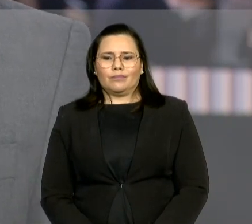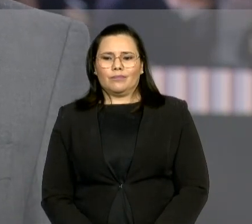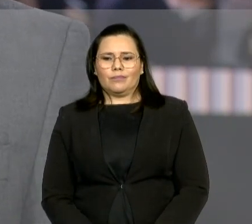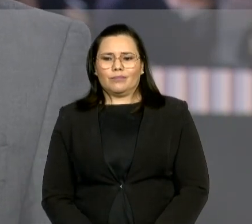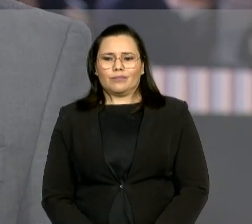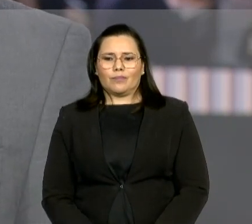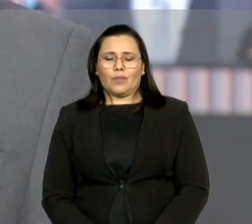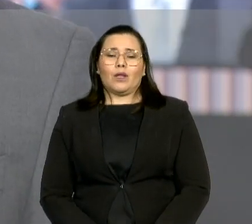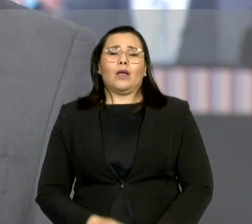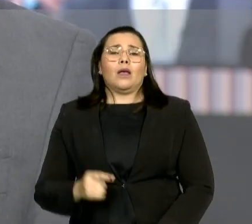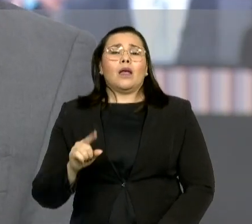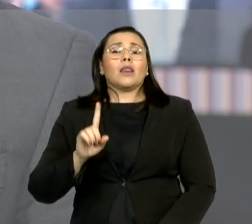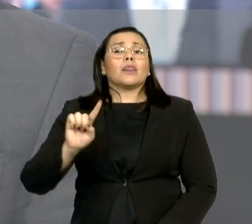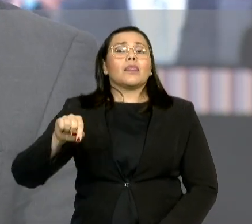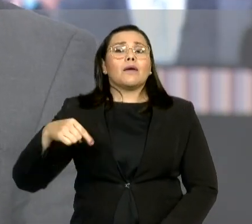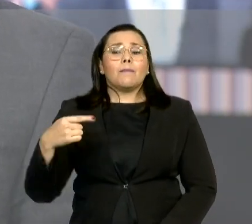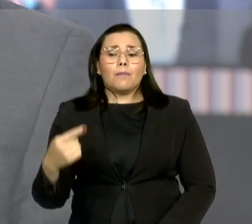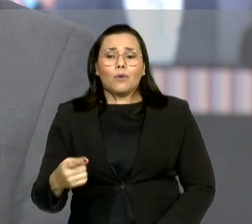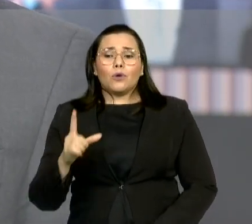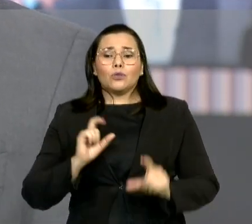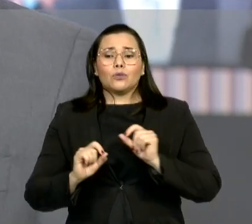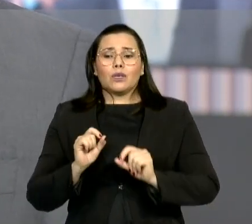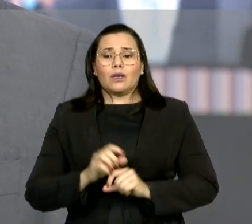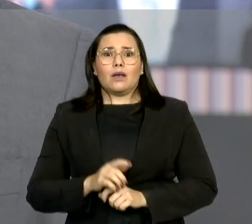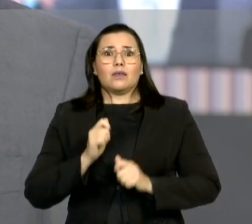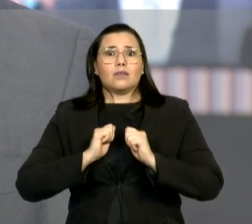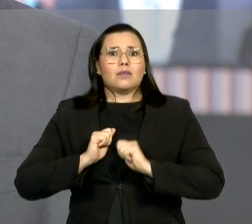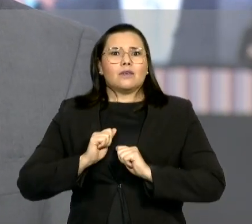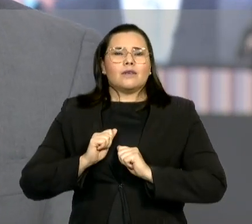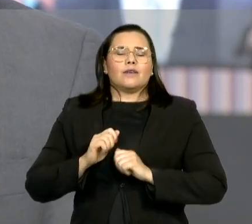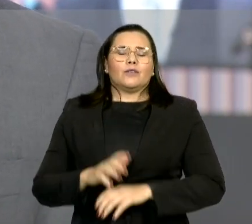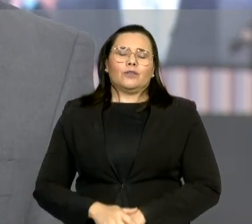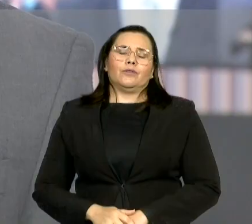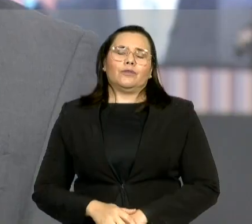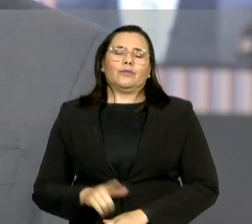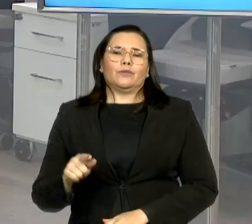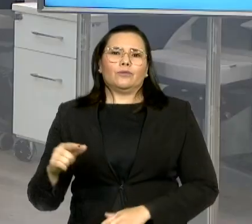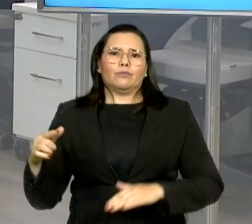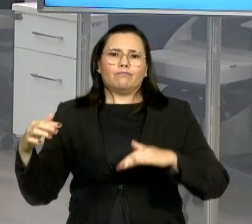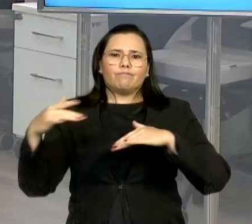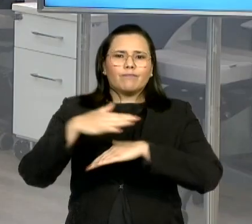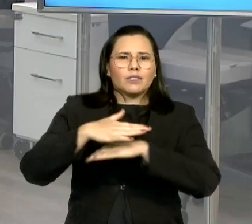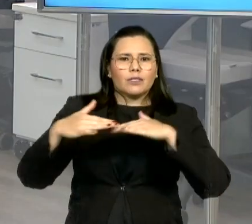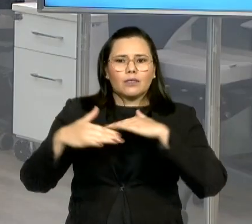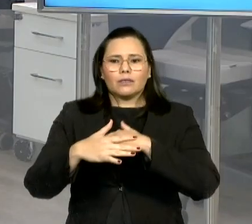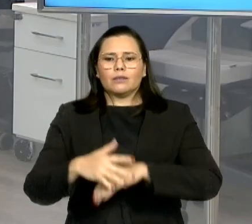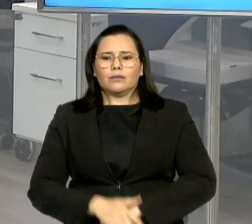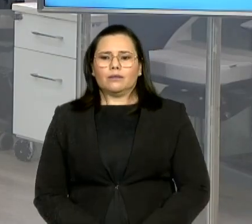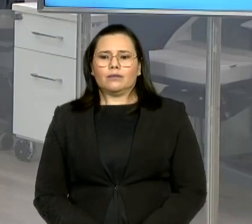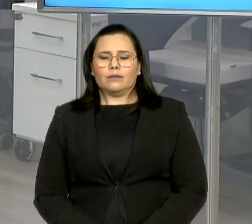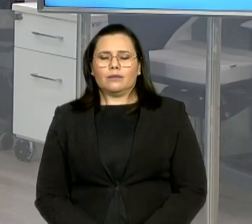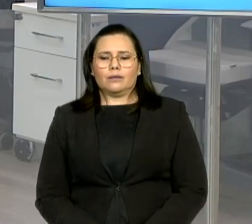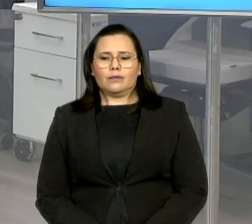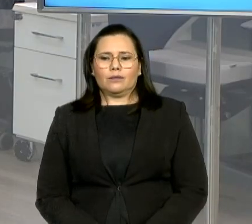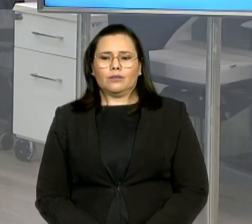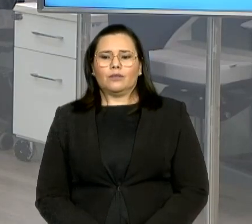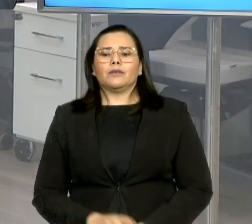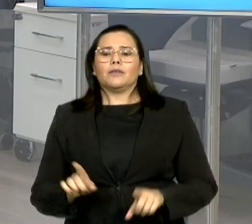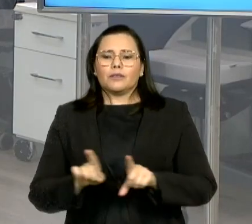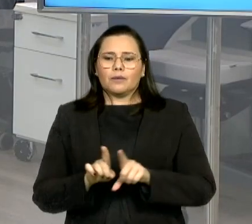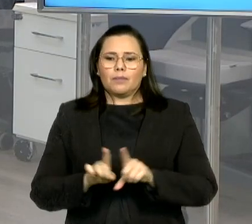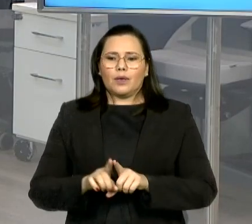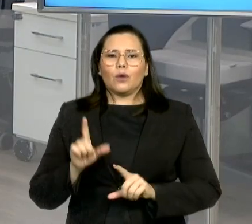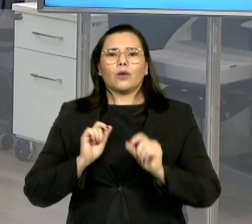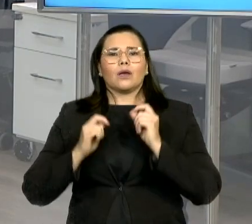No próximo bloco, os efeitos do estresse e da ansiedade no trânsito. E mais, a produção maranhense